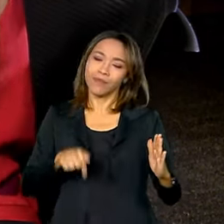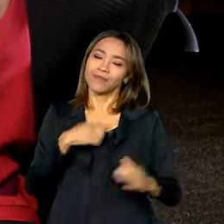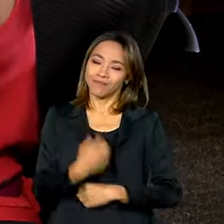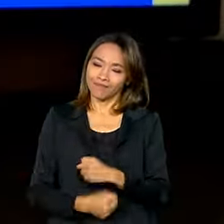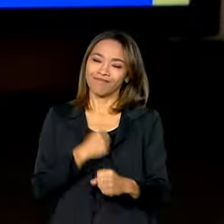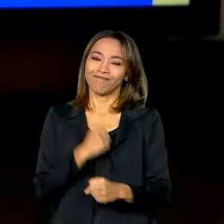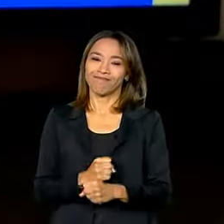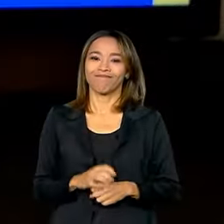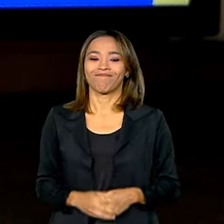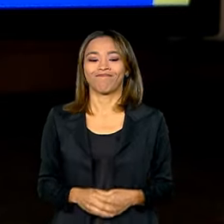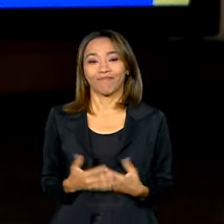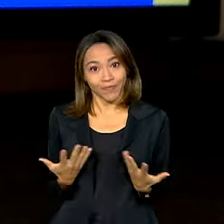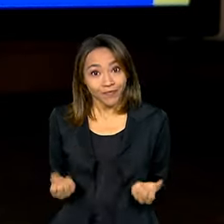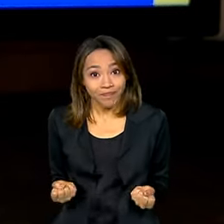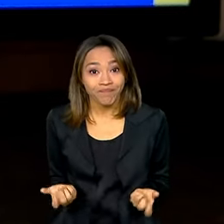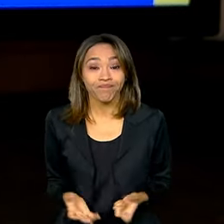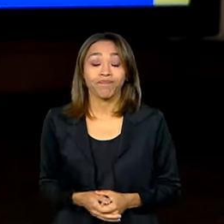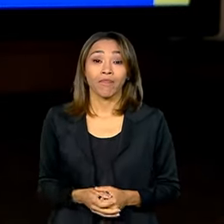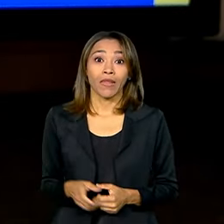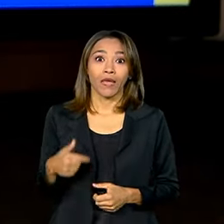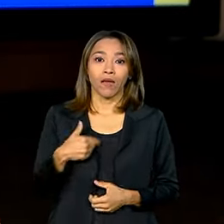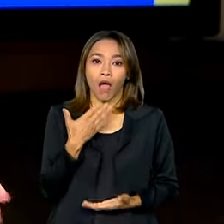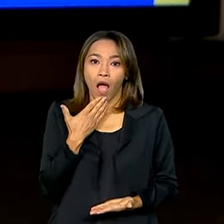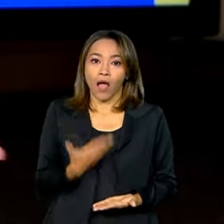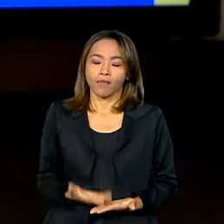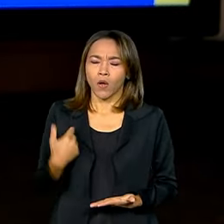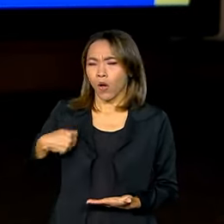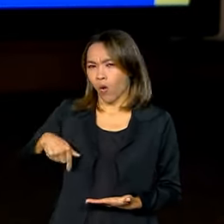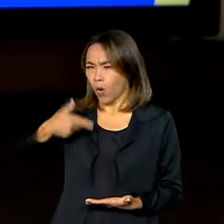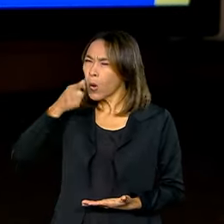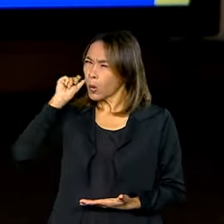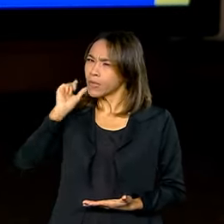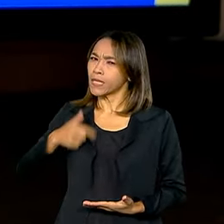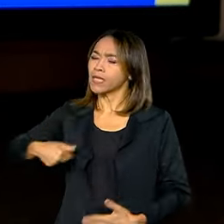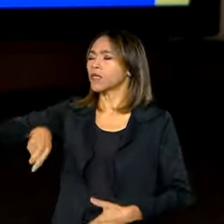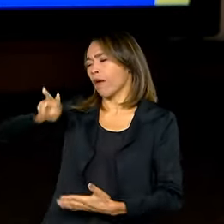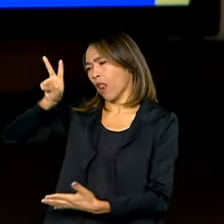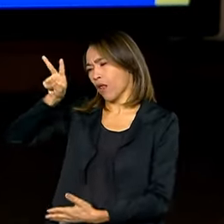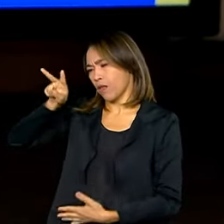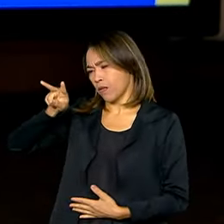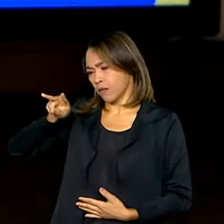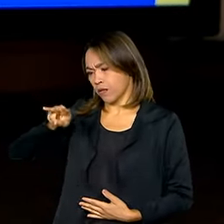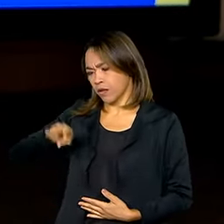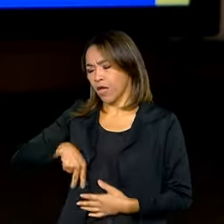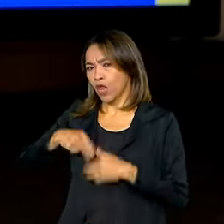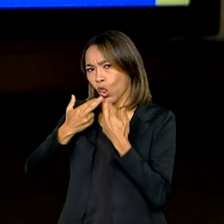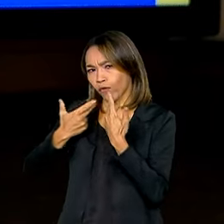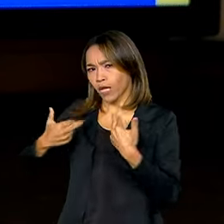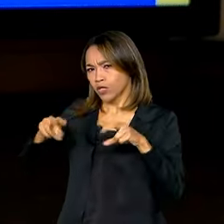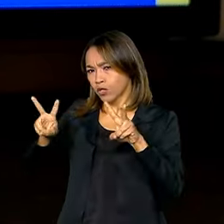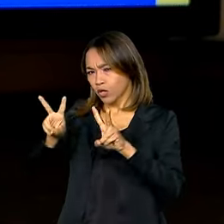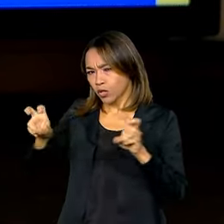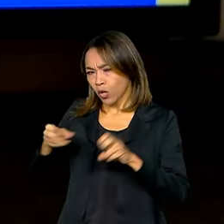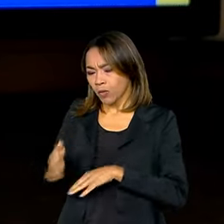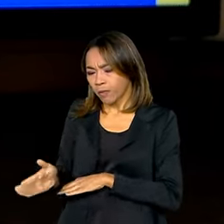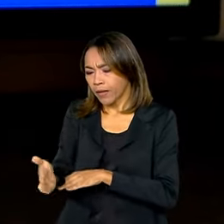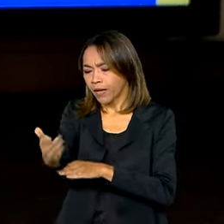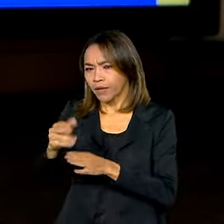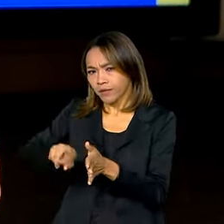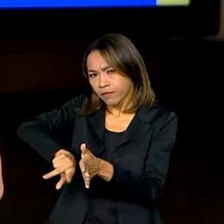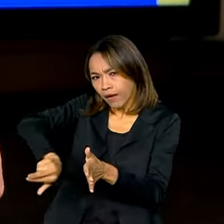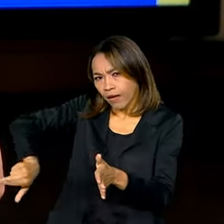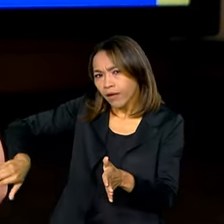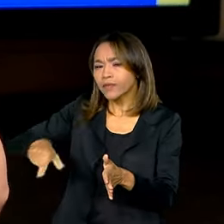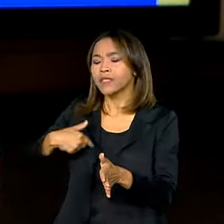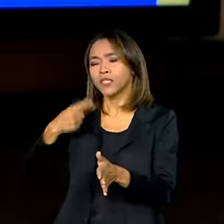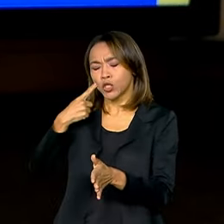vamos. Estava, ministro, bem impressionado. Ontem eu estava dando uma lidinha aqui nas novidades da pesca, da aquicultura, e um